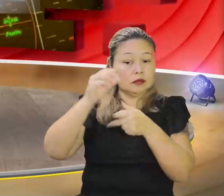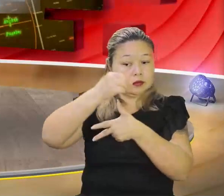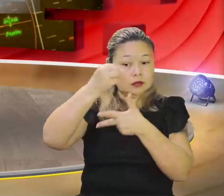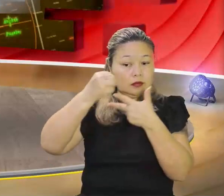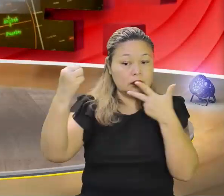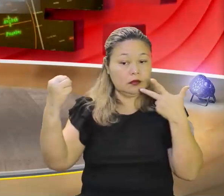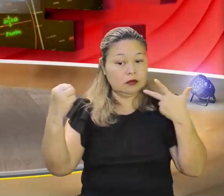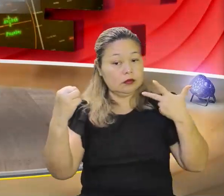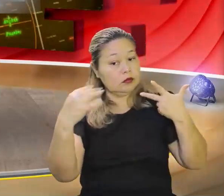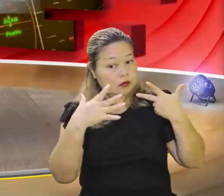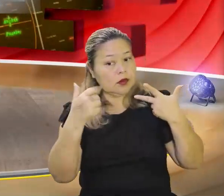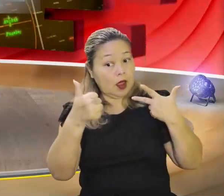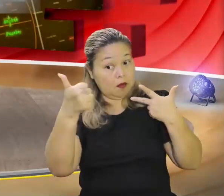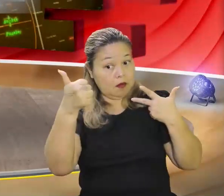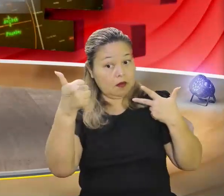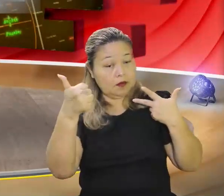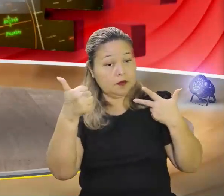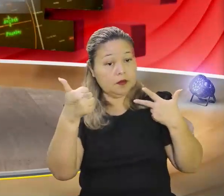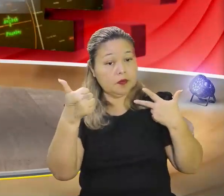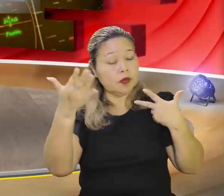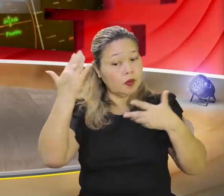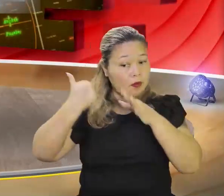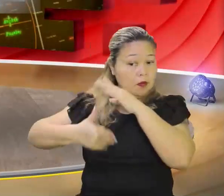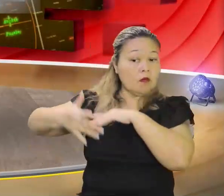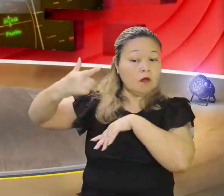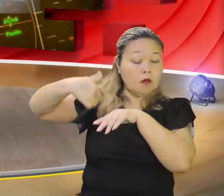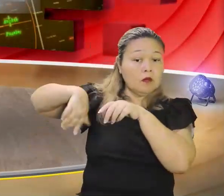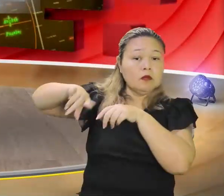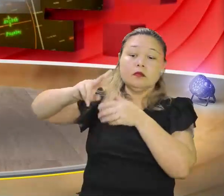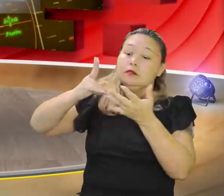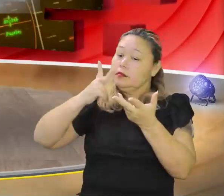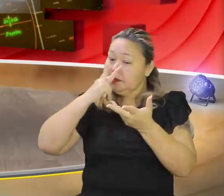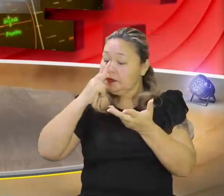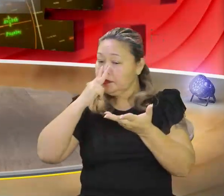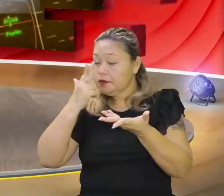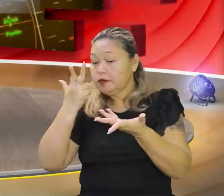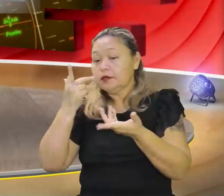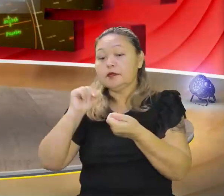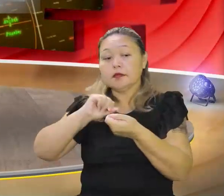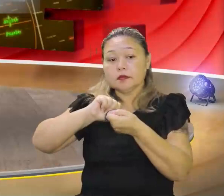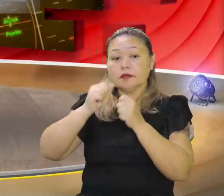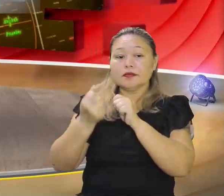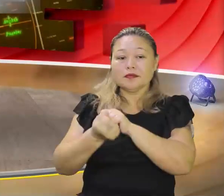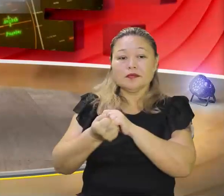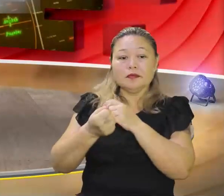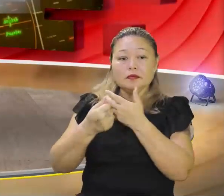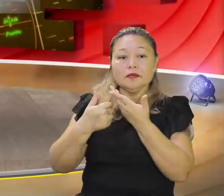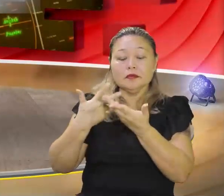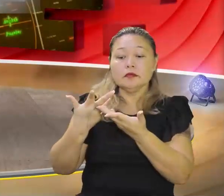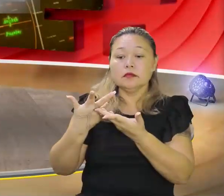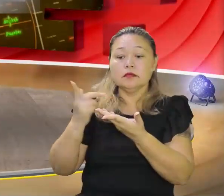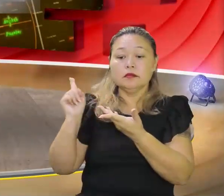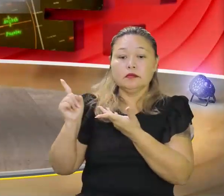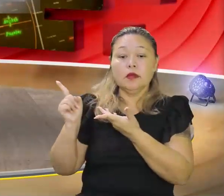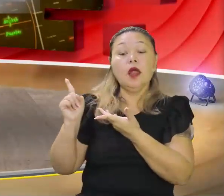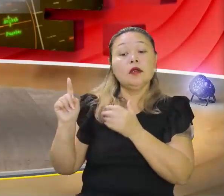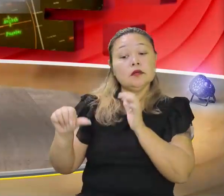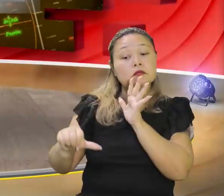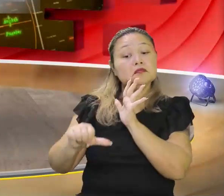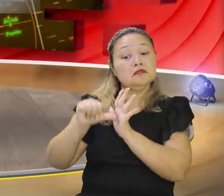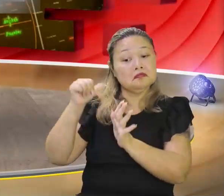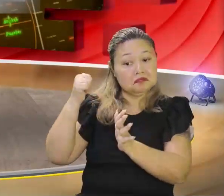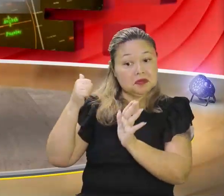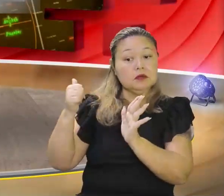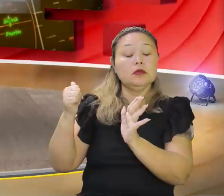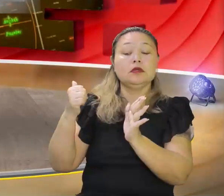é? Para eles, é a primeira. Nas outras foram questões parecidas ou reformuladas. Inspiradas, né, Isso. no Enem. Mas essa é a primeira do